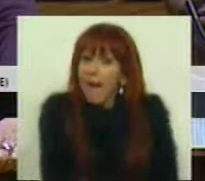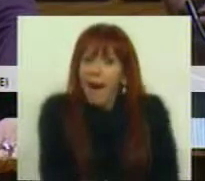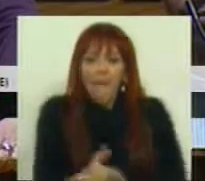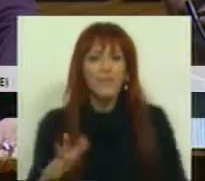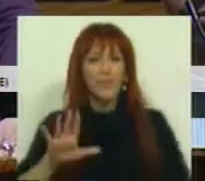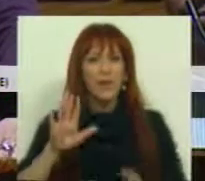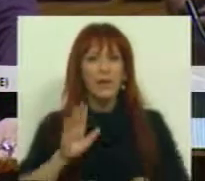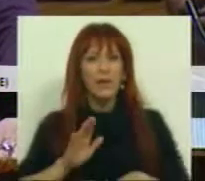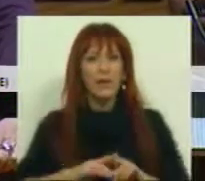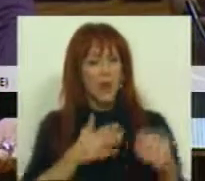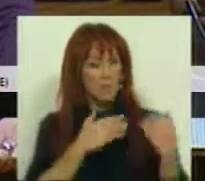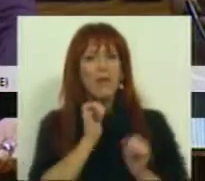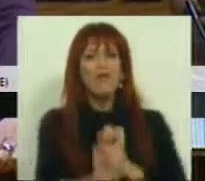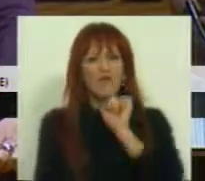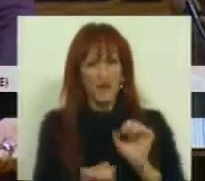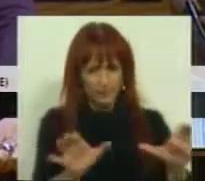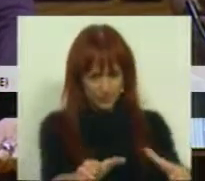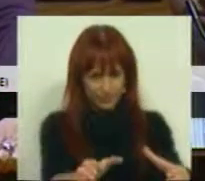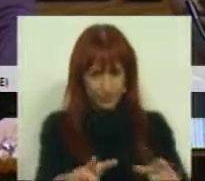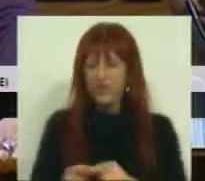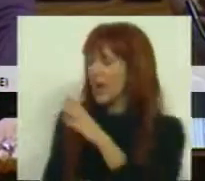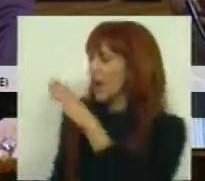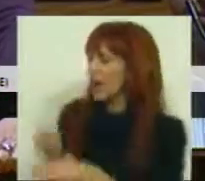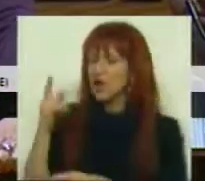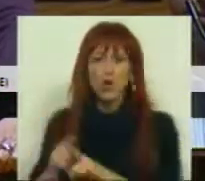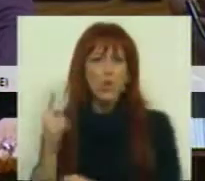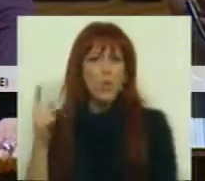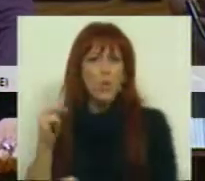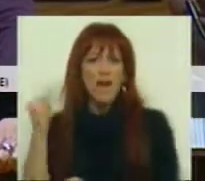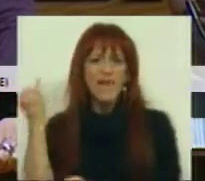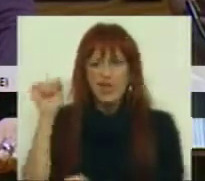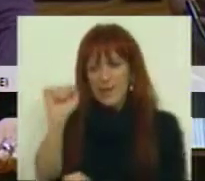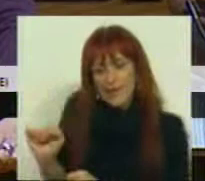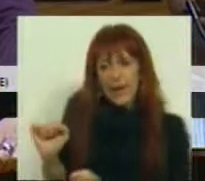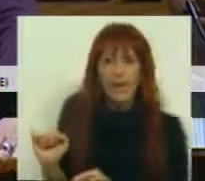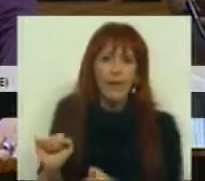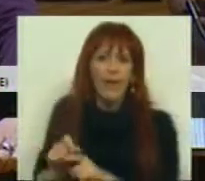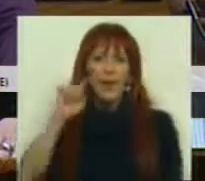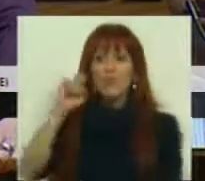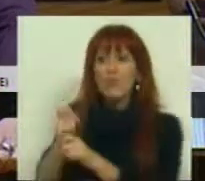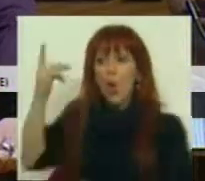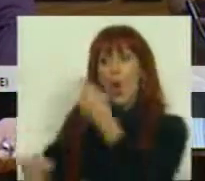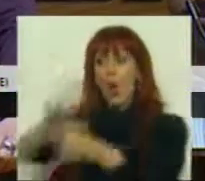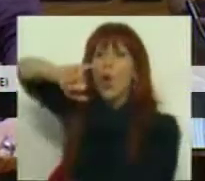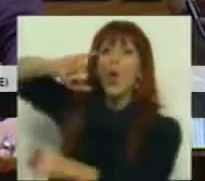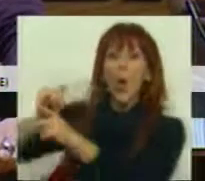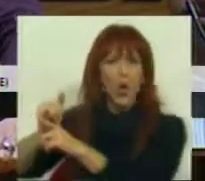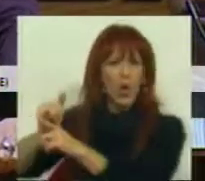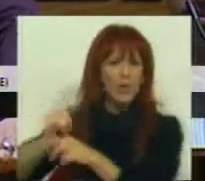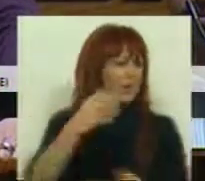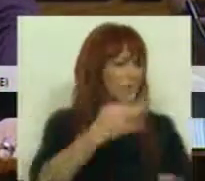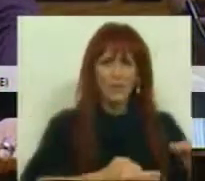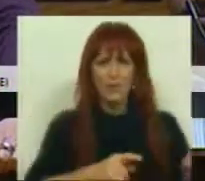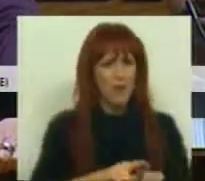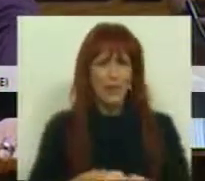A exclusividade quanto à competência. A criação de uma instância de recurso que não o